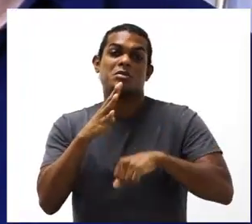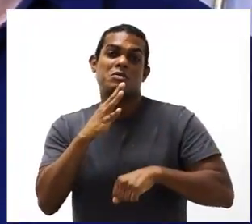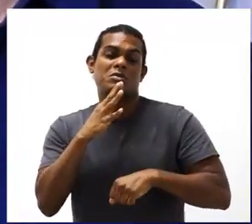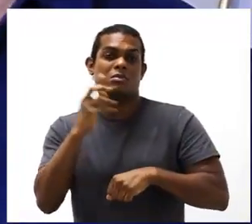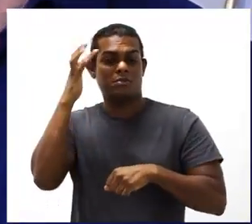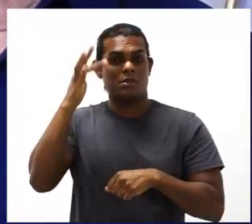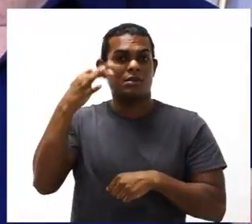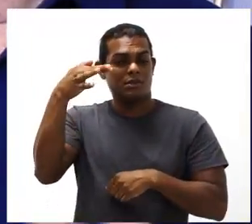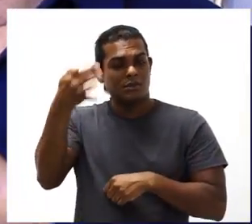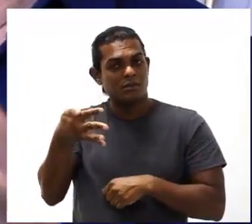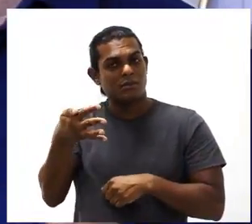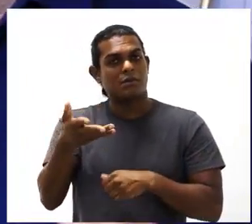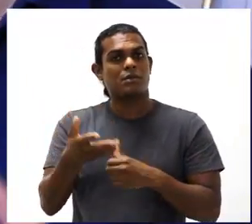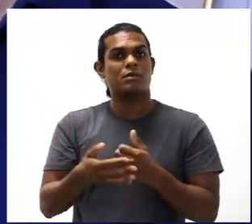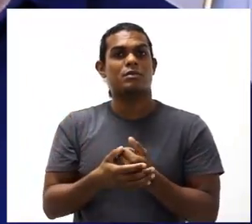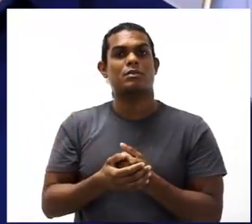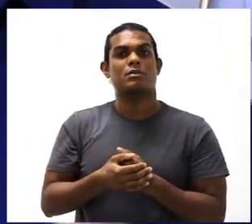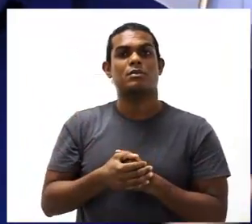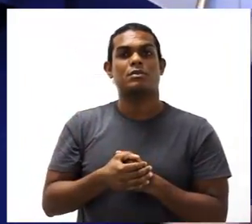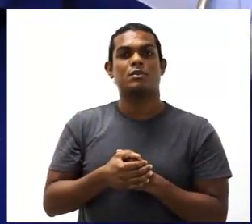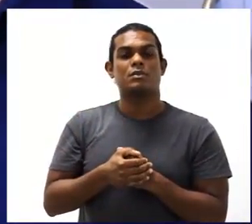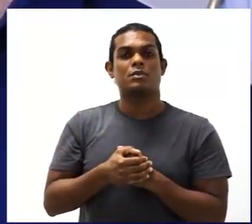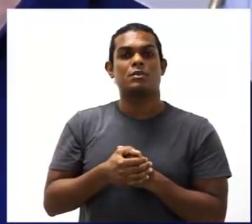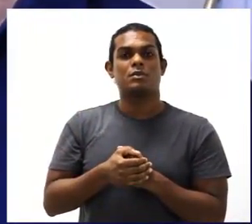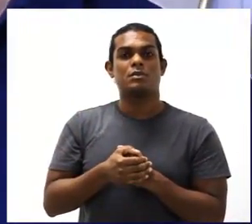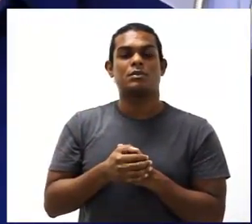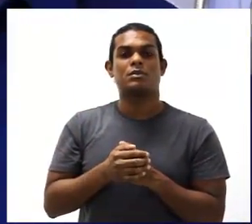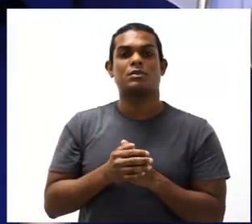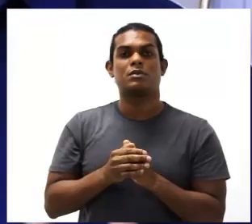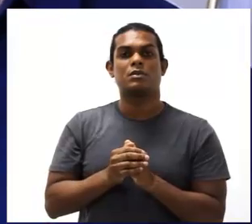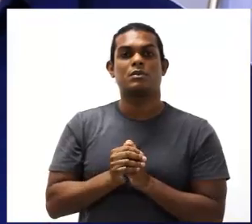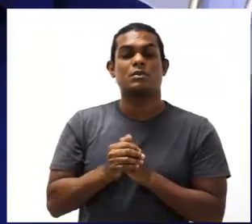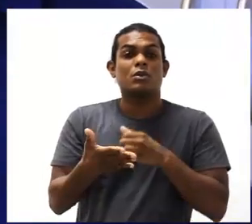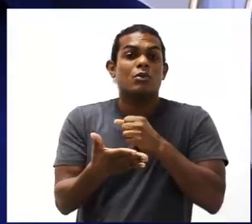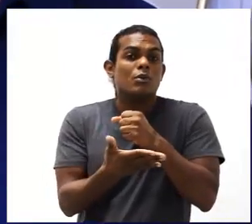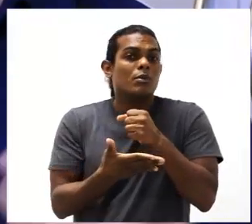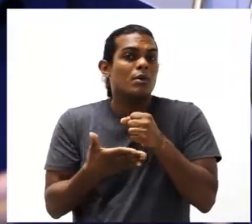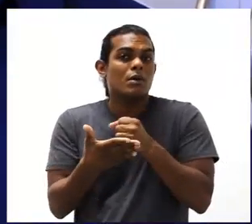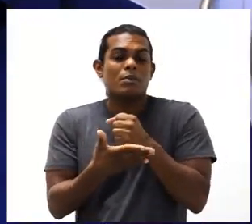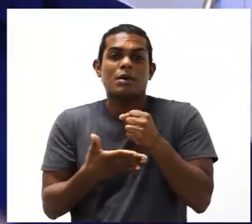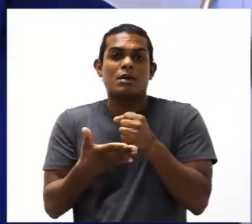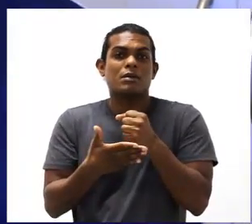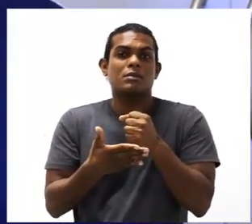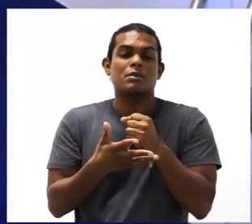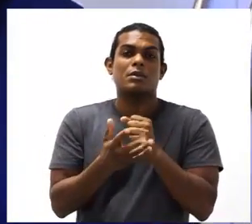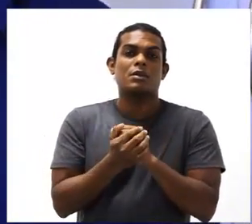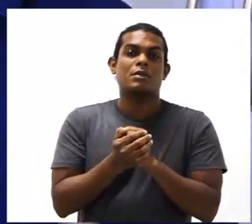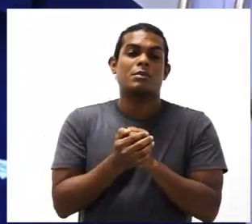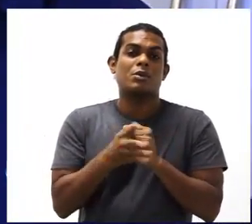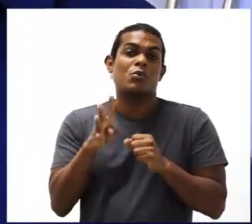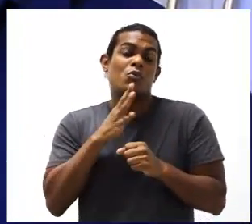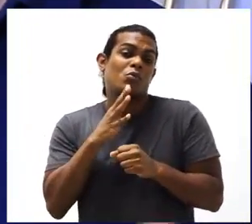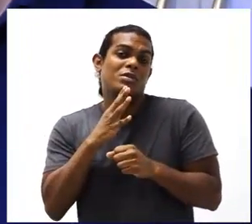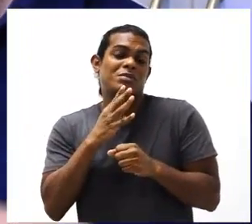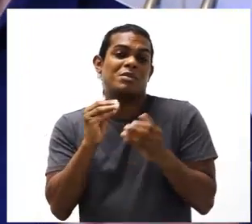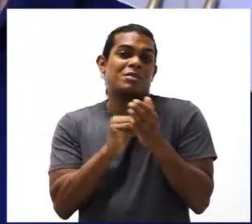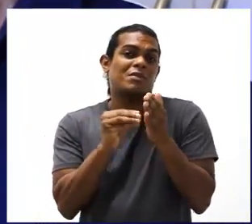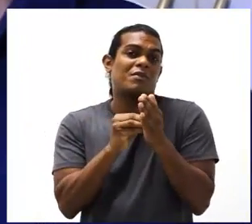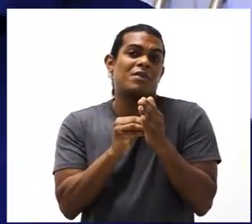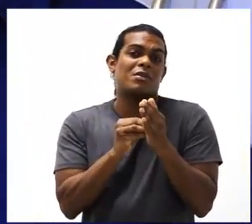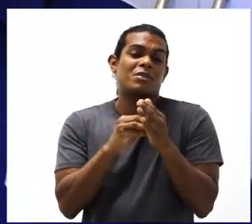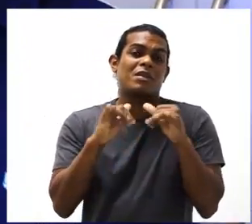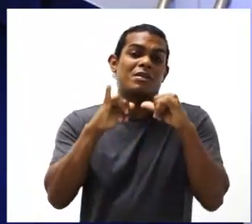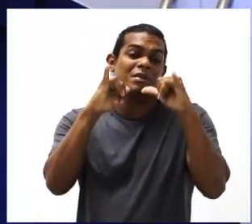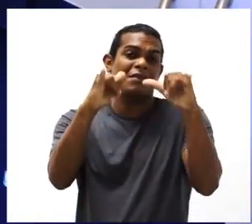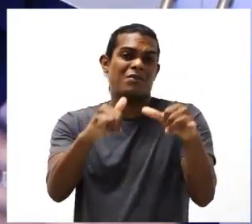decisão. E ele está exatamente como a base. Um conhecimento sem informação não existe. Você tem que ter algum nível